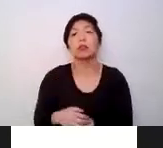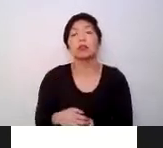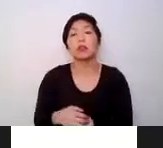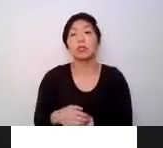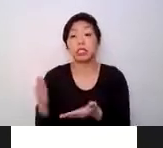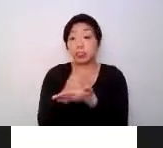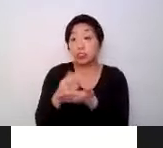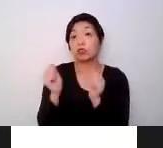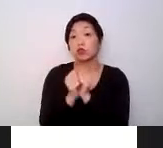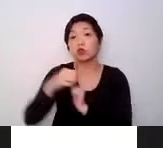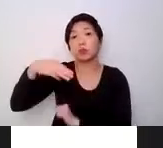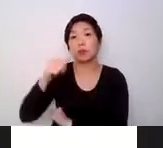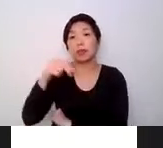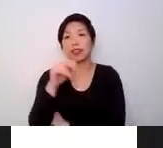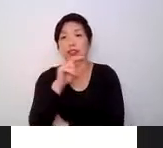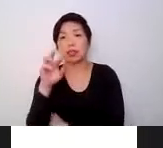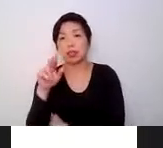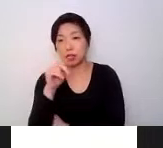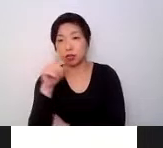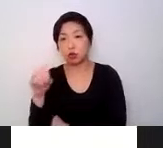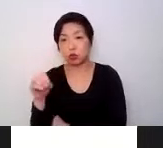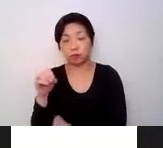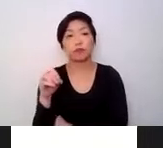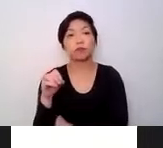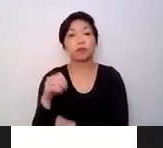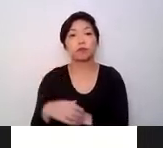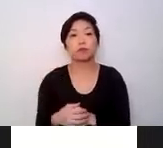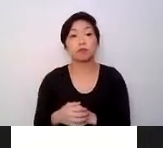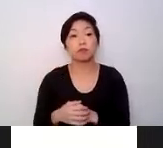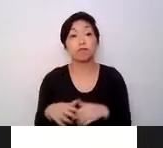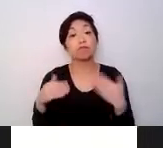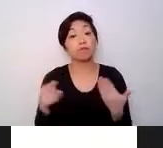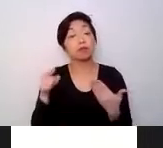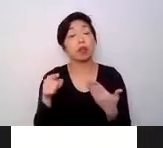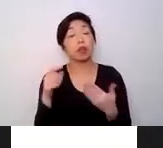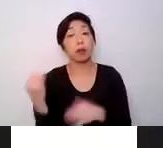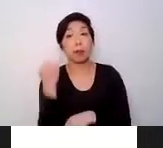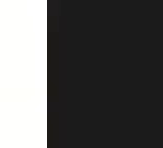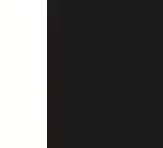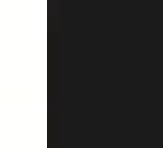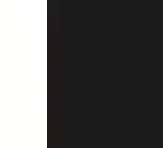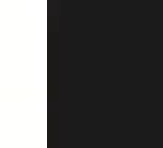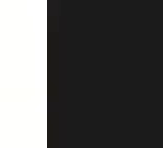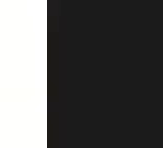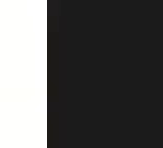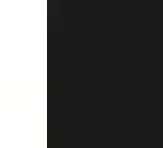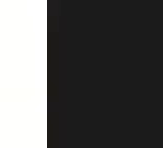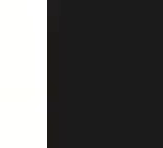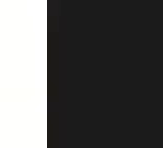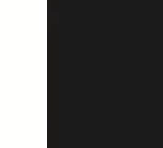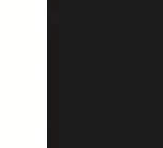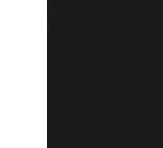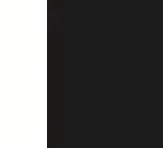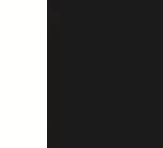A biblioteca, no período da sua instituição quanto a biblioteca, é importante falar que o governo do Fábio Prado, que